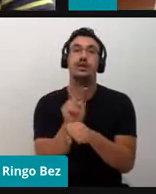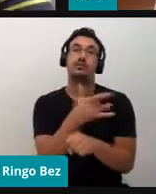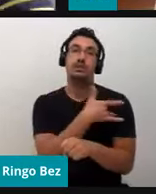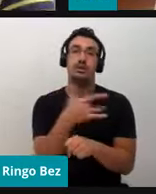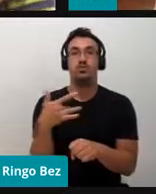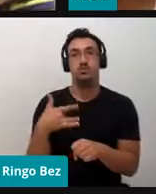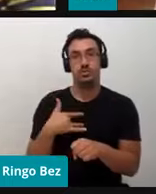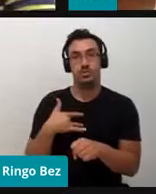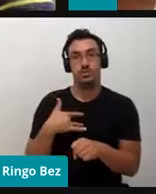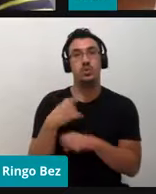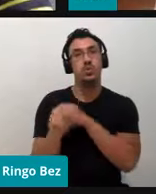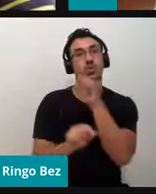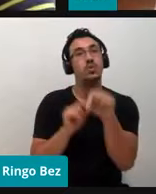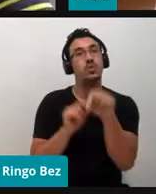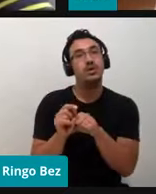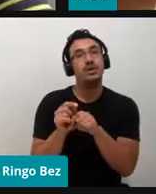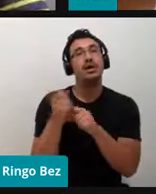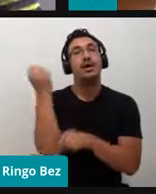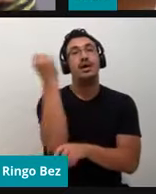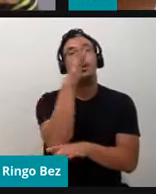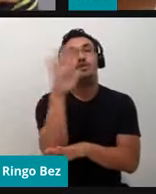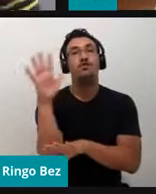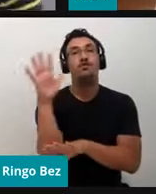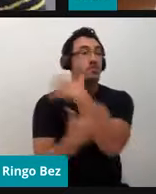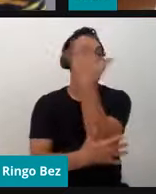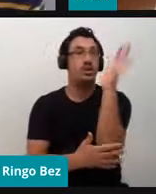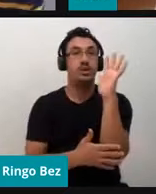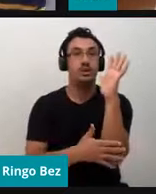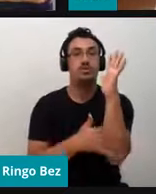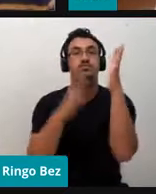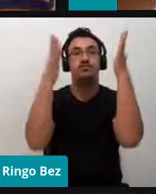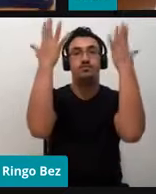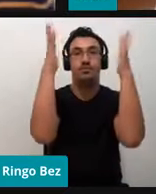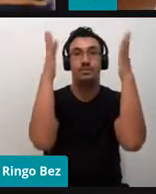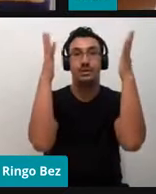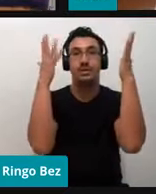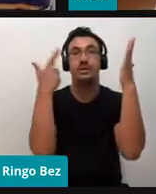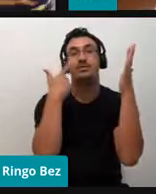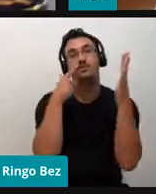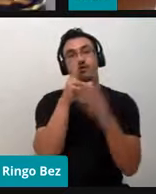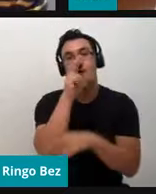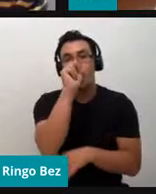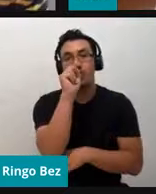Ou seja, as florestas de pé, os ecossistemas